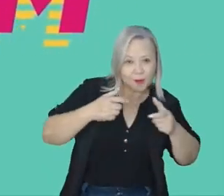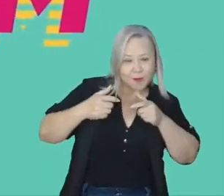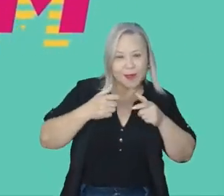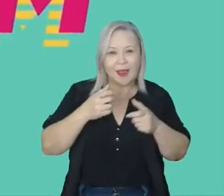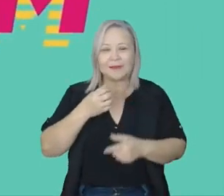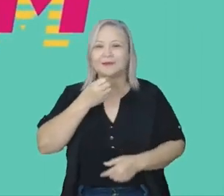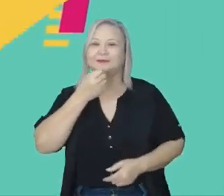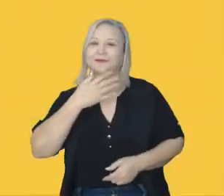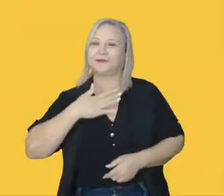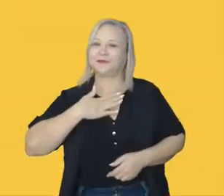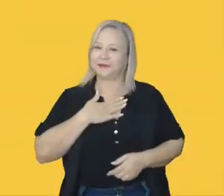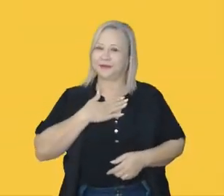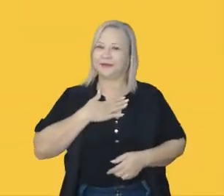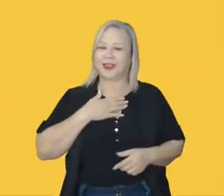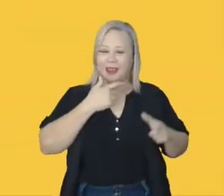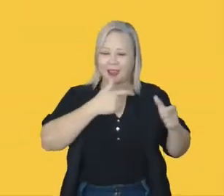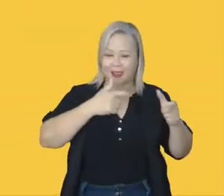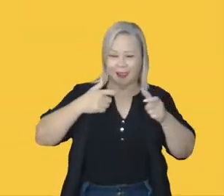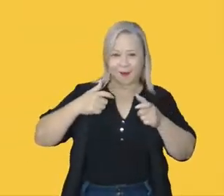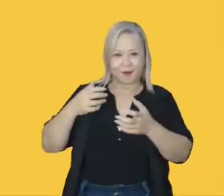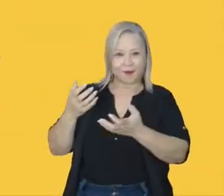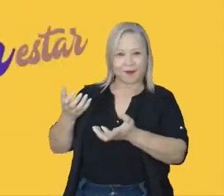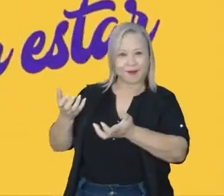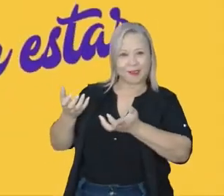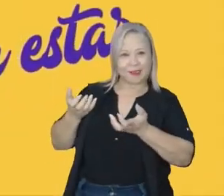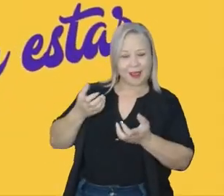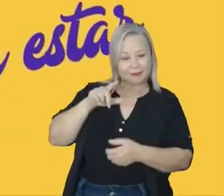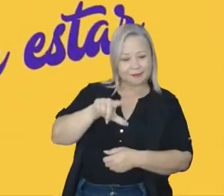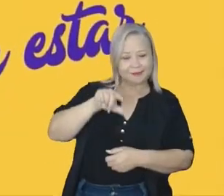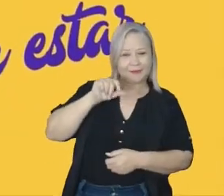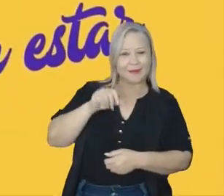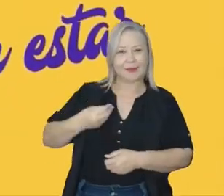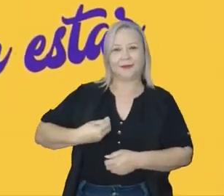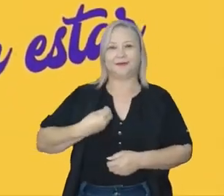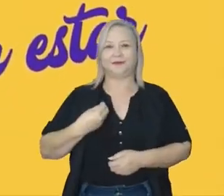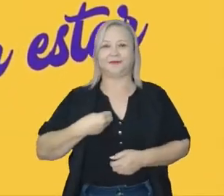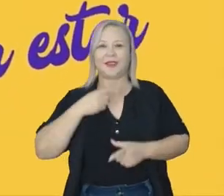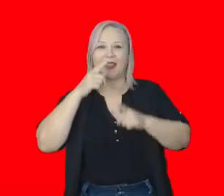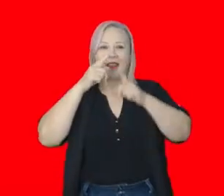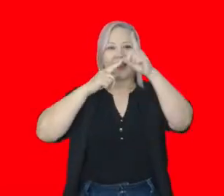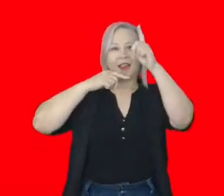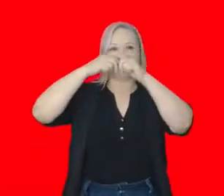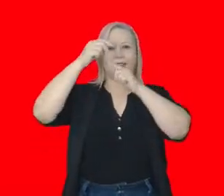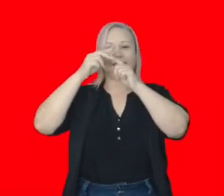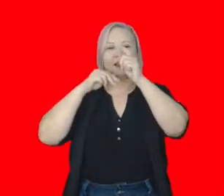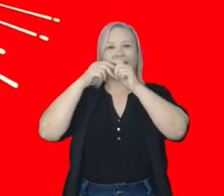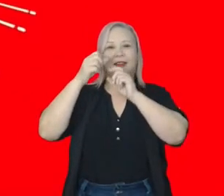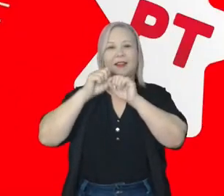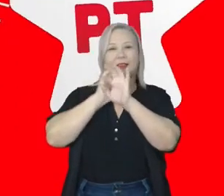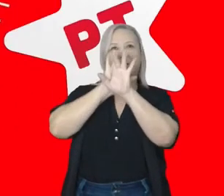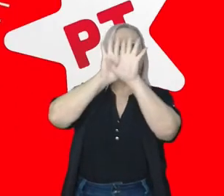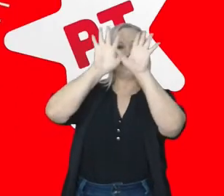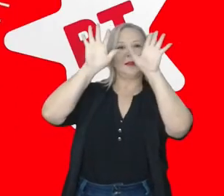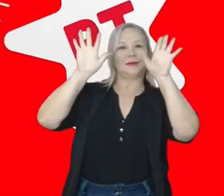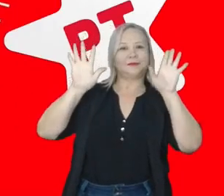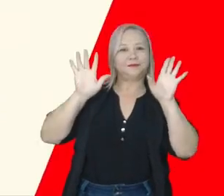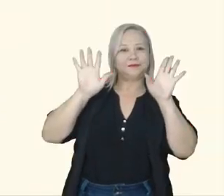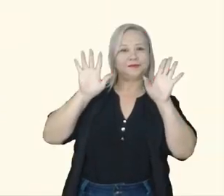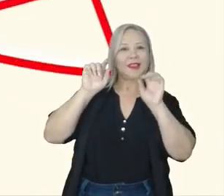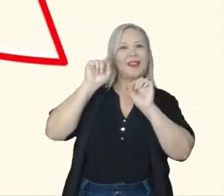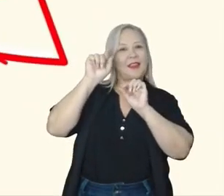que é bom pra mim é onde eu quiser estar. A estrela ainda